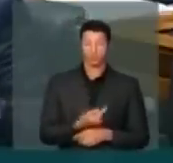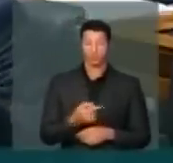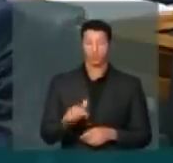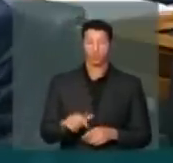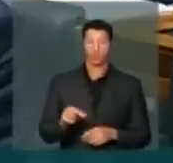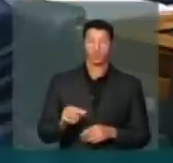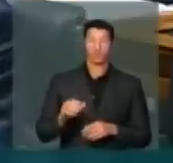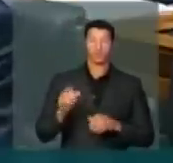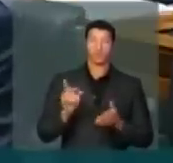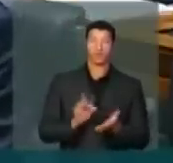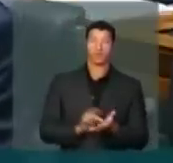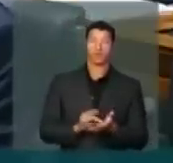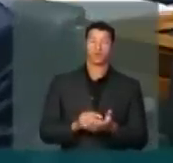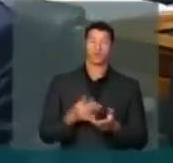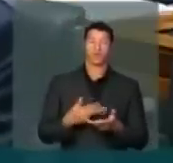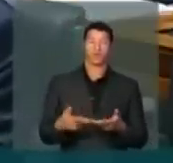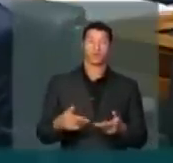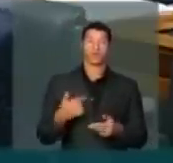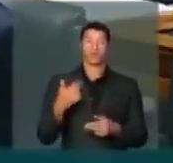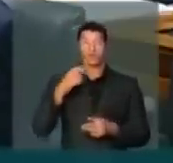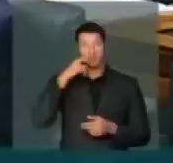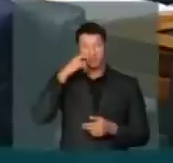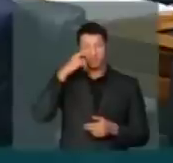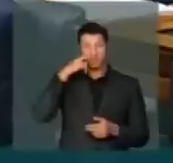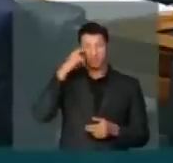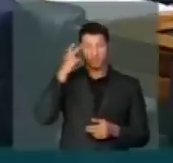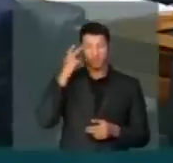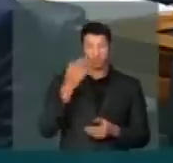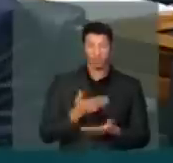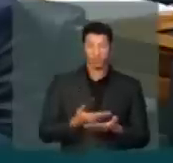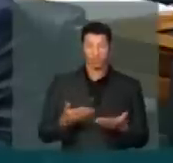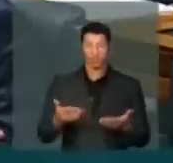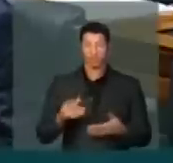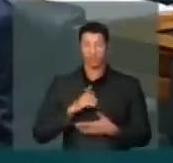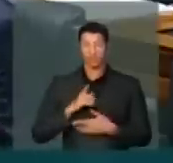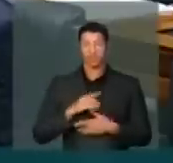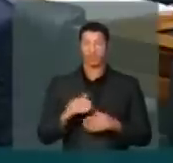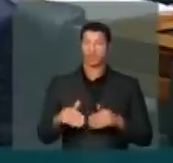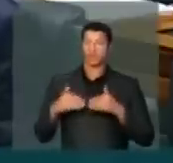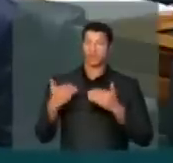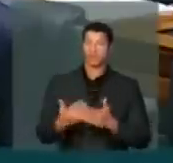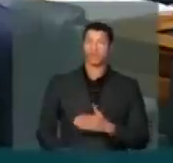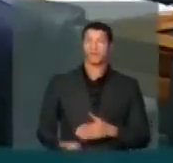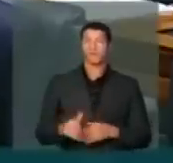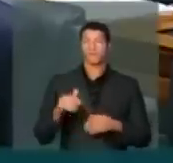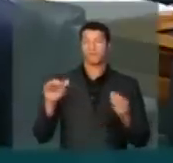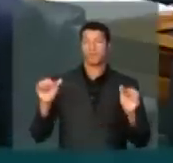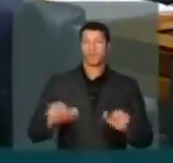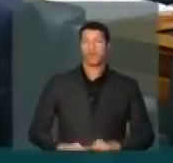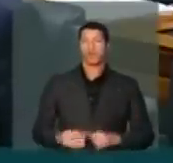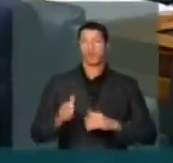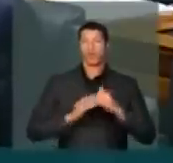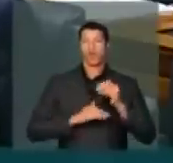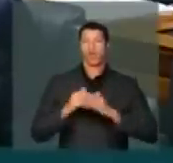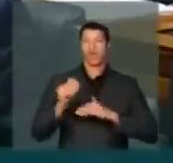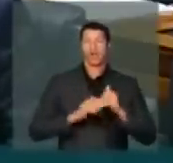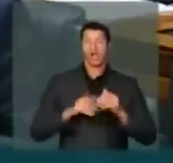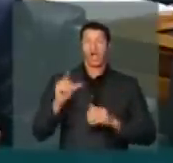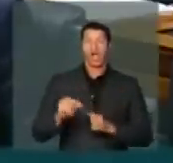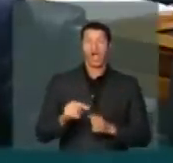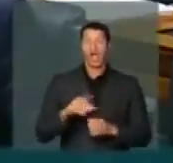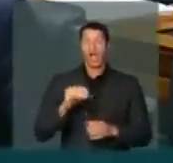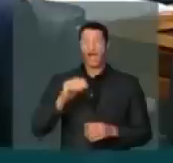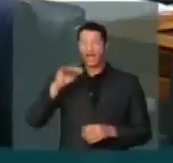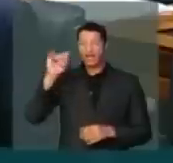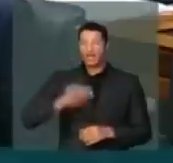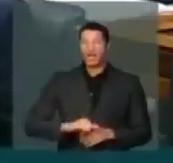É existencialmente, do ponto de vista parlamentar, uma vergonha para todos nós. Temos que suplantar, é uma péssima prática essa, e